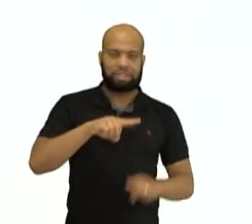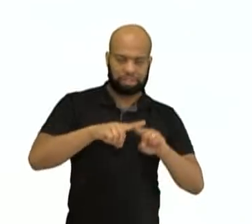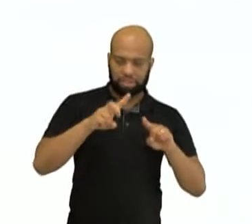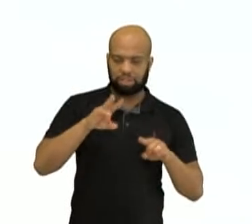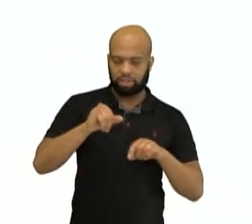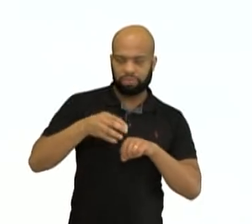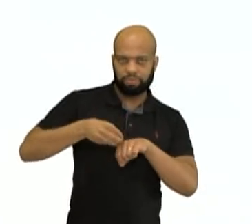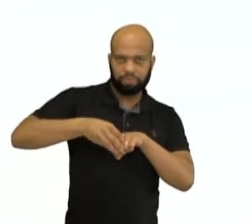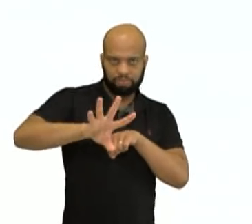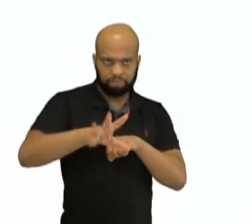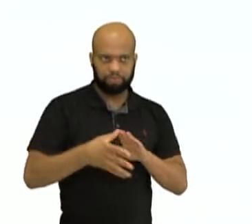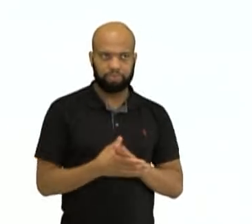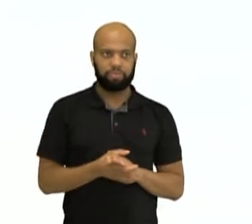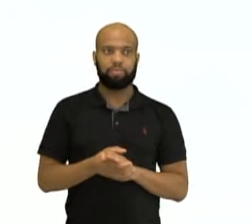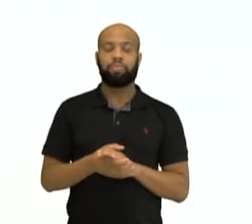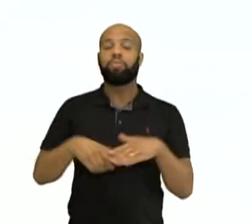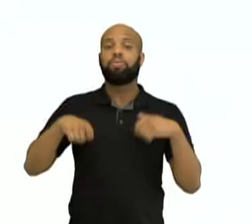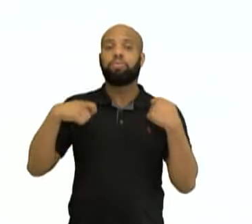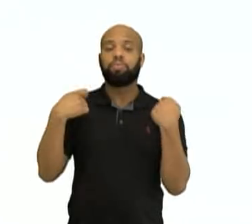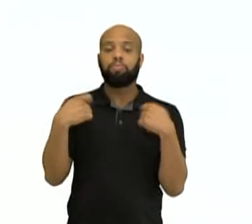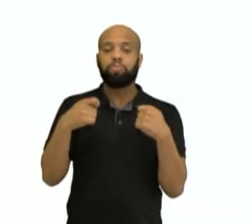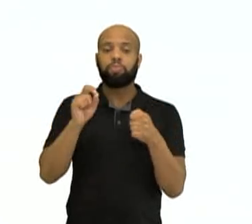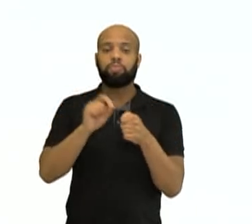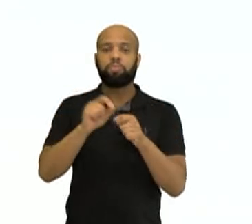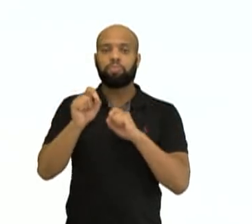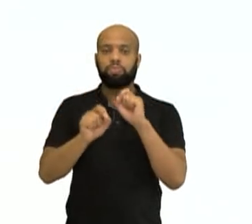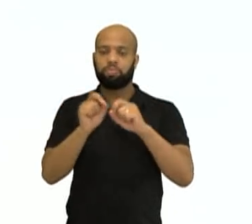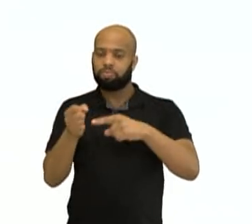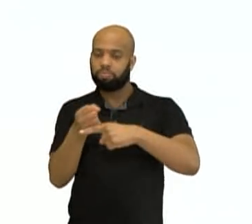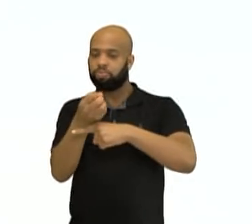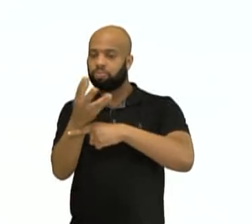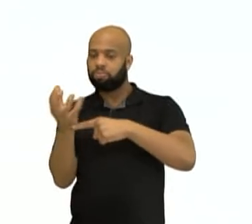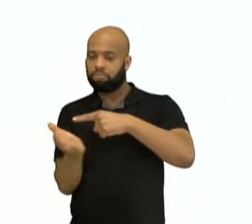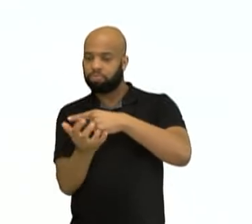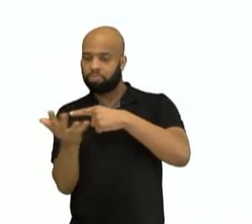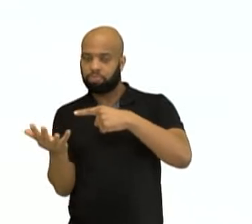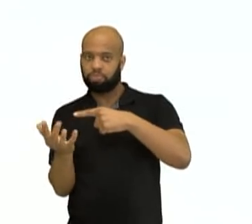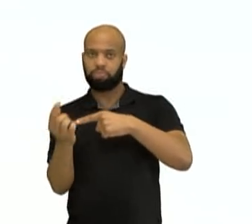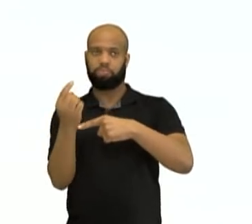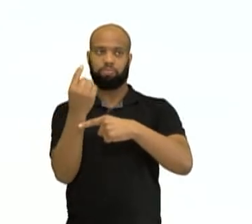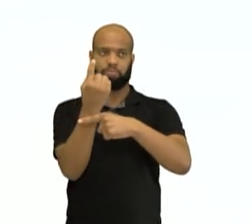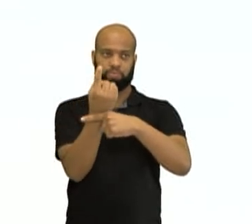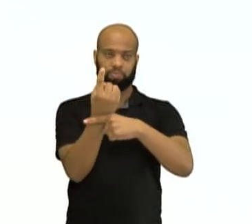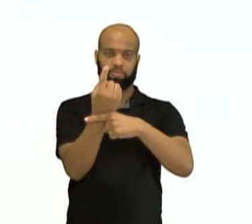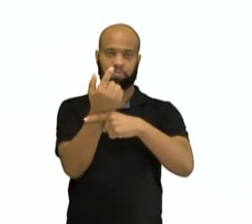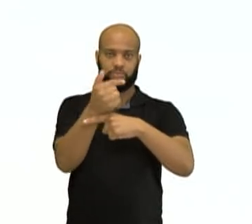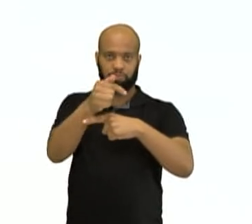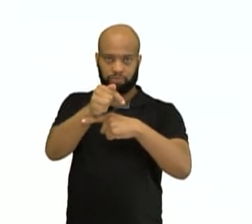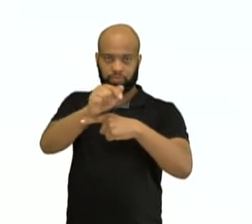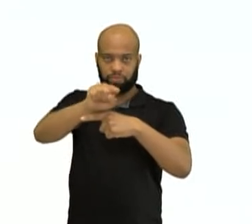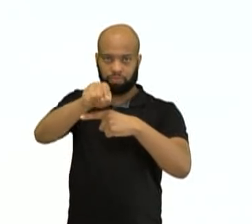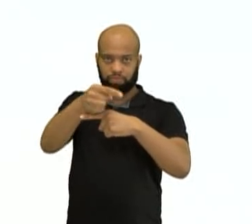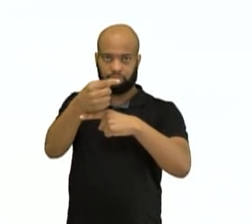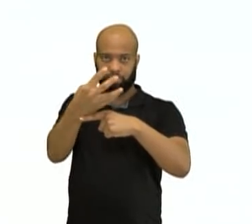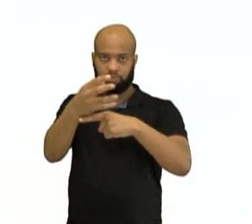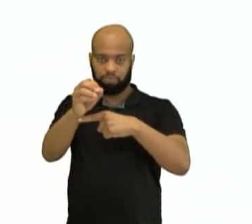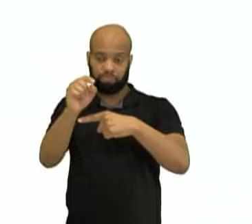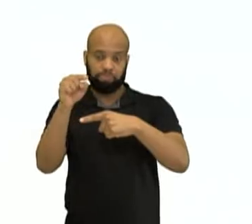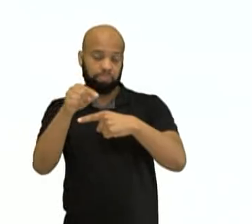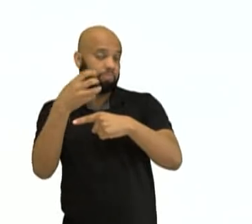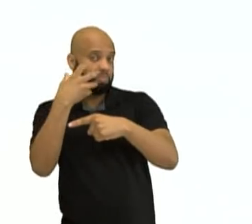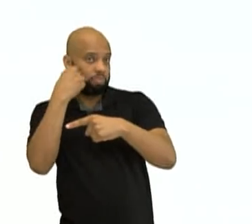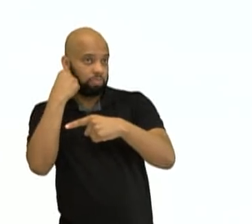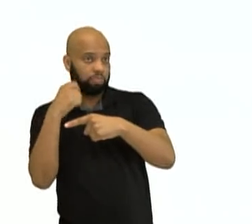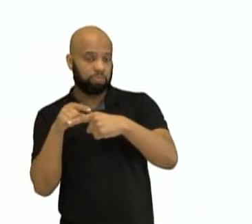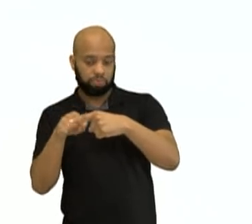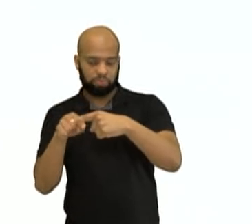entre o valor da comissão e o total do valor do tênis. Repare que eu tenho duas casas decimais em